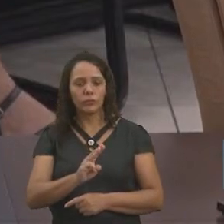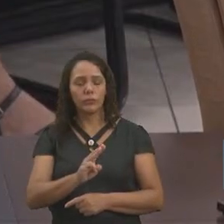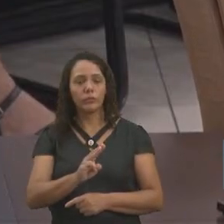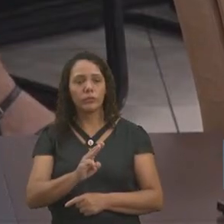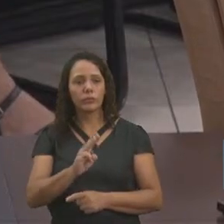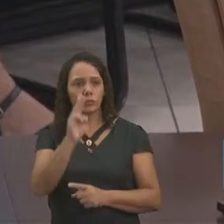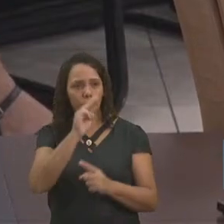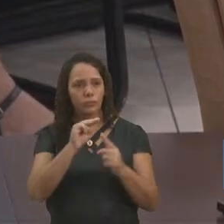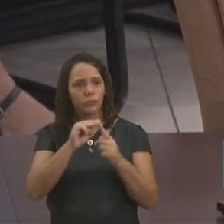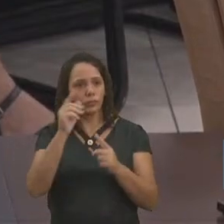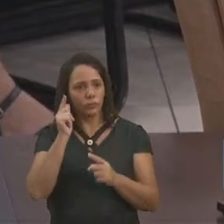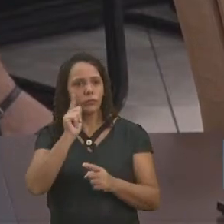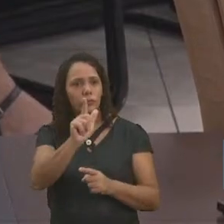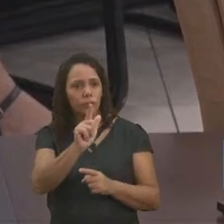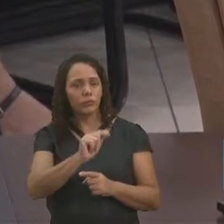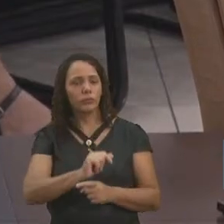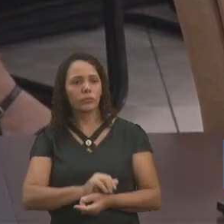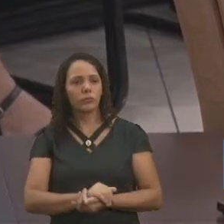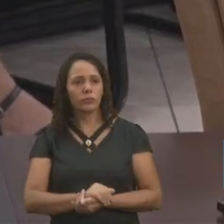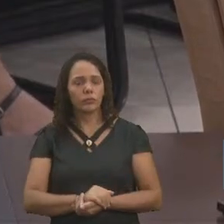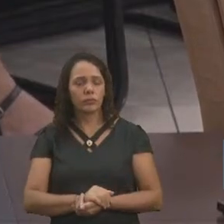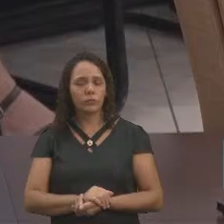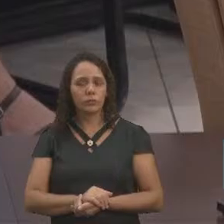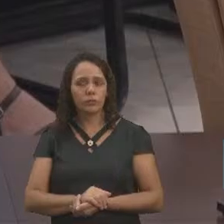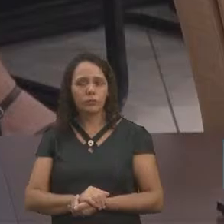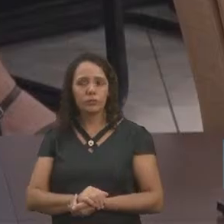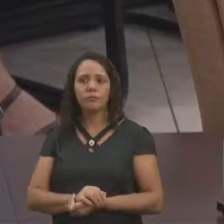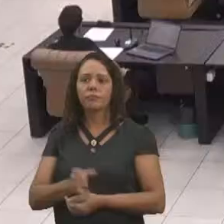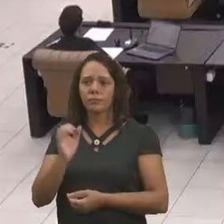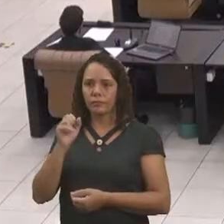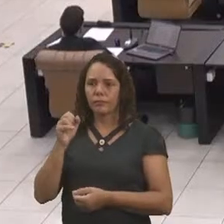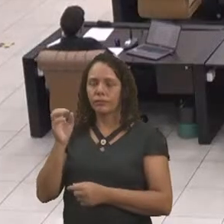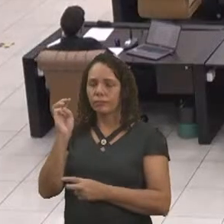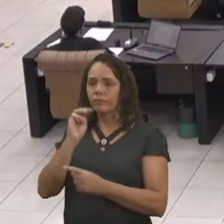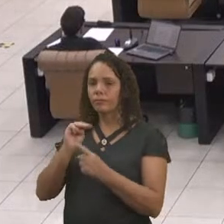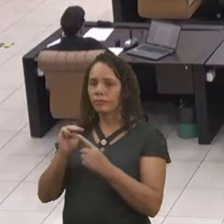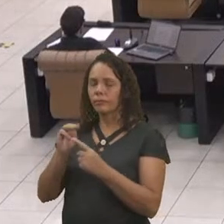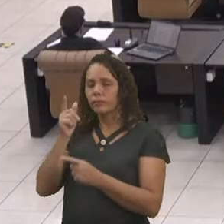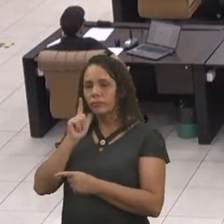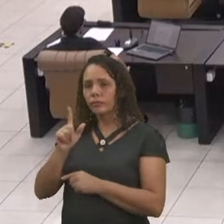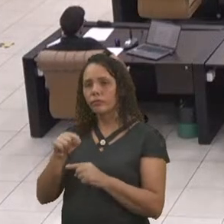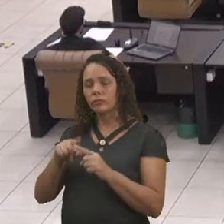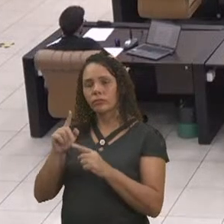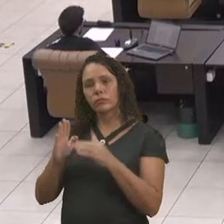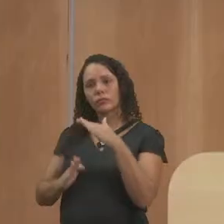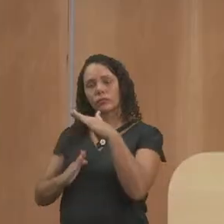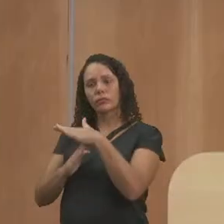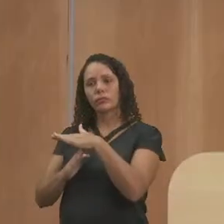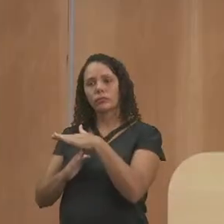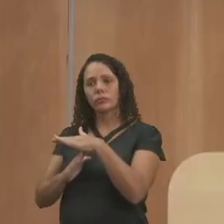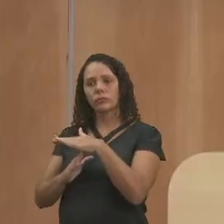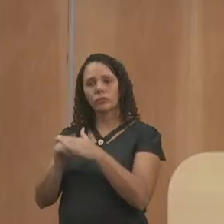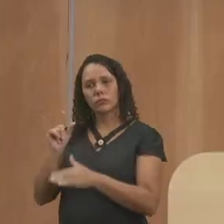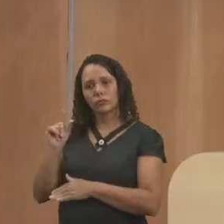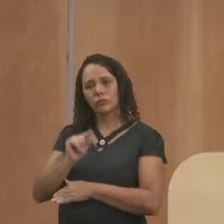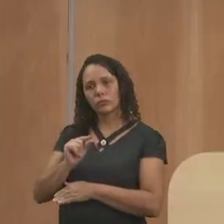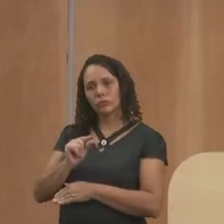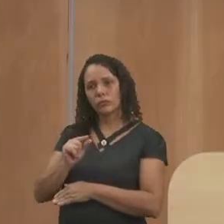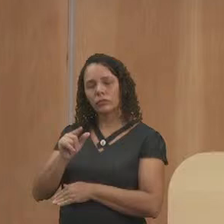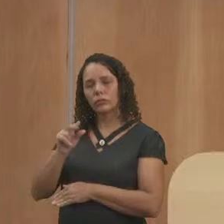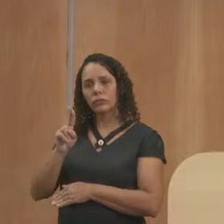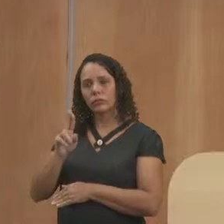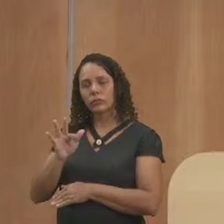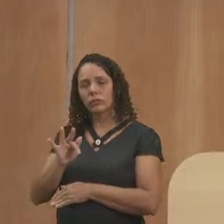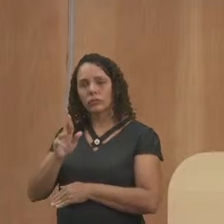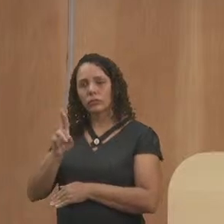Bateu a meta de 159 milhões. Bateu, né, a meta prevista, porém, apesar do limite, do mínimo do Fundeb, que deve ser